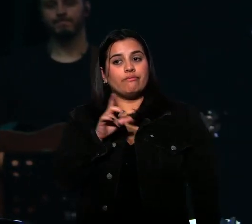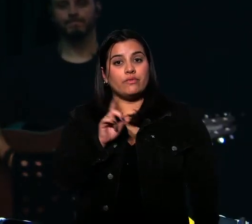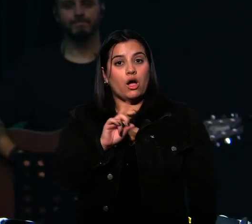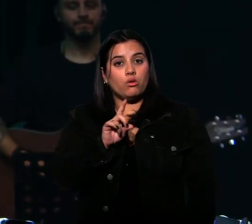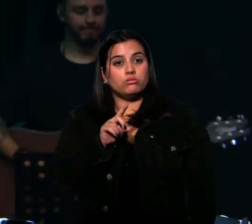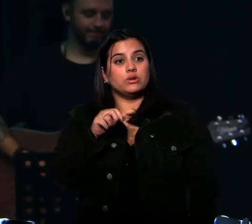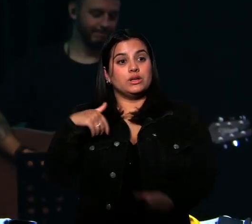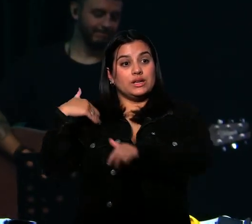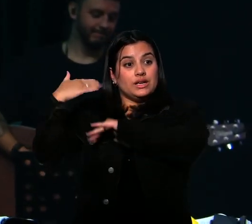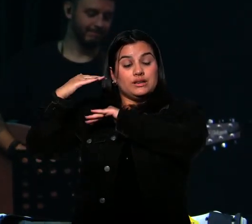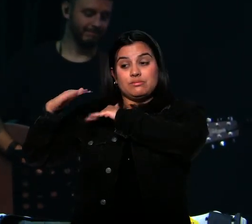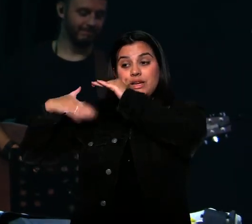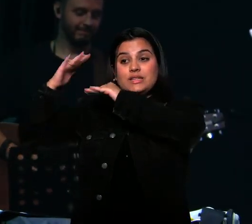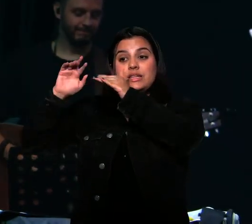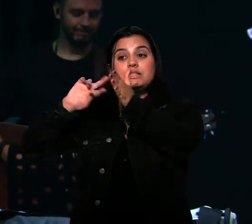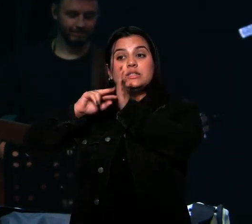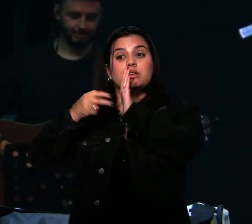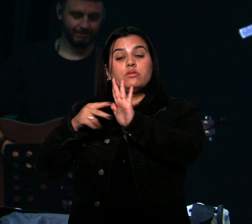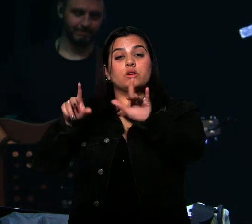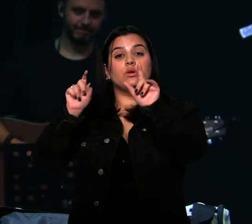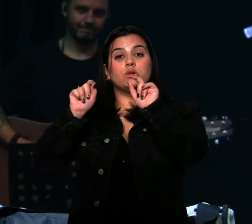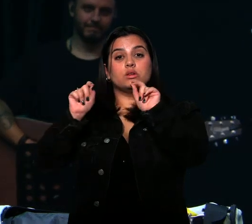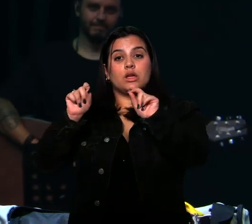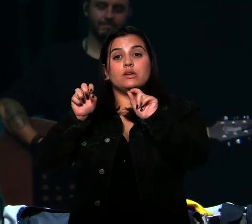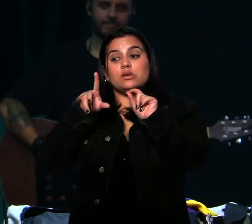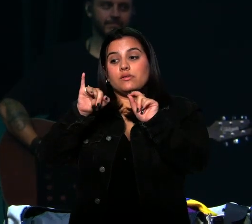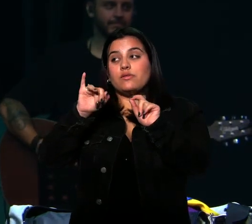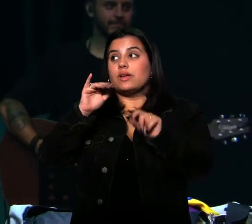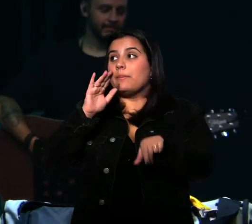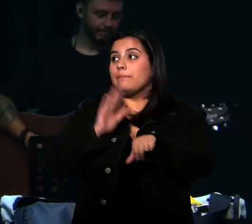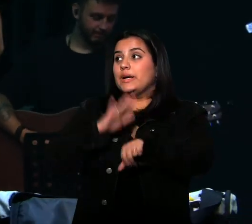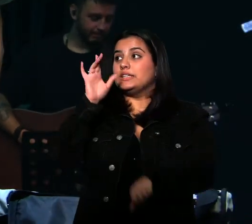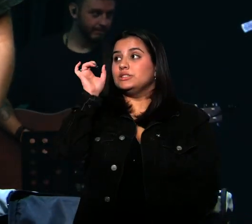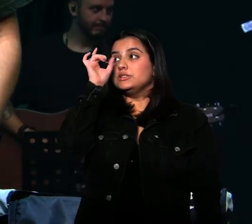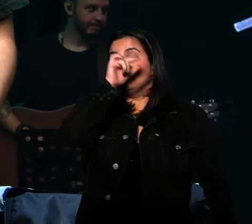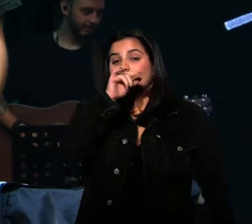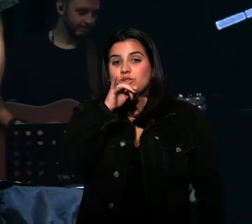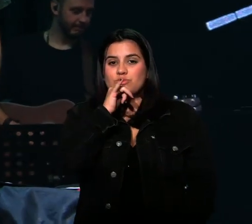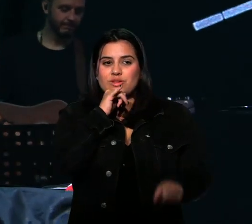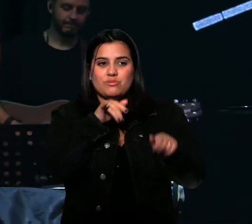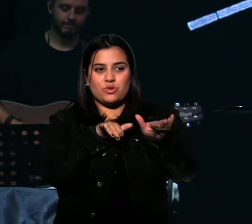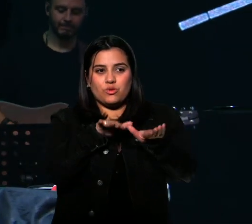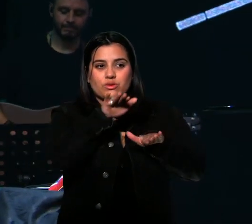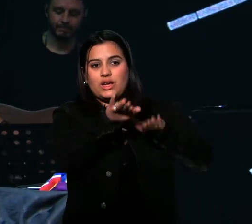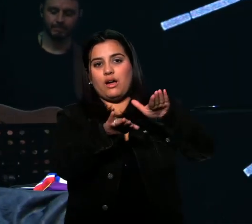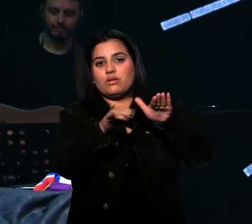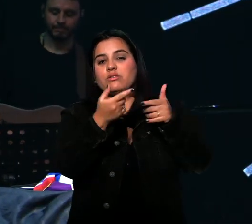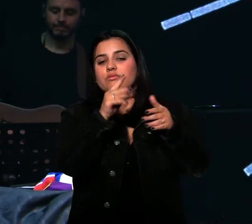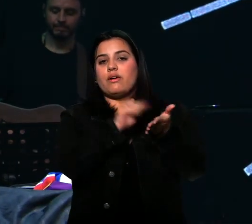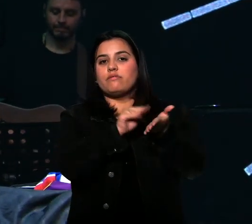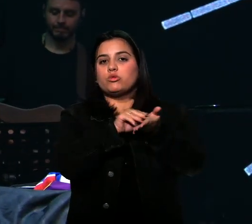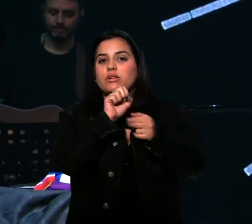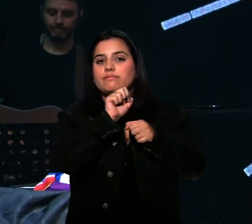dizer que daqui a pouco, em nome de Jesus, vai ficar mais difícil ainda você parar teu carro no estacionamento, porque não vai ter vaga mesmo.